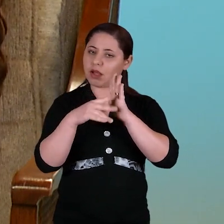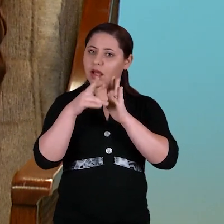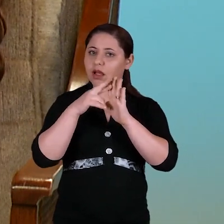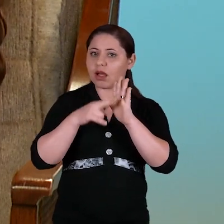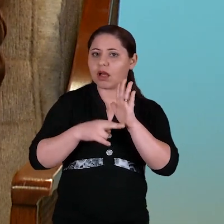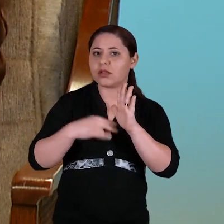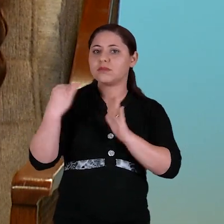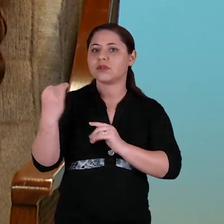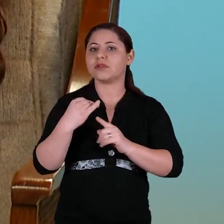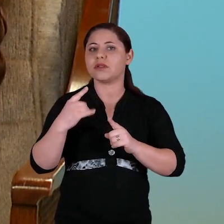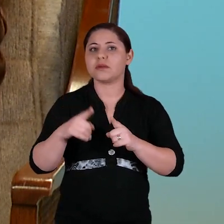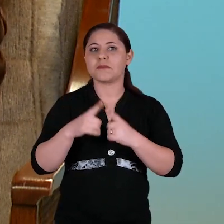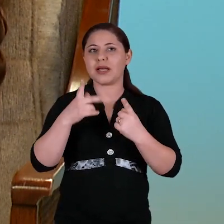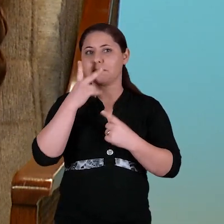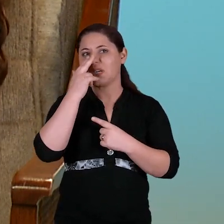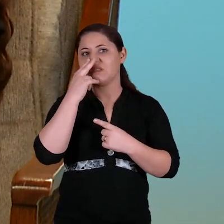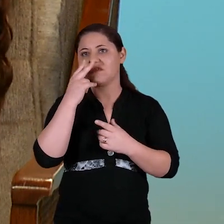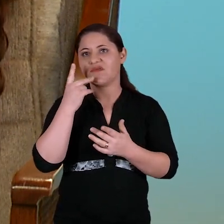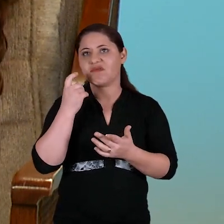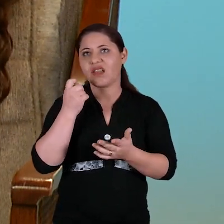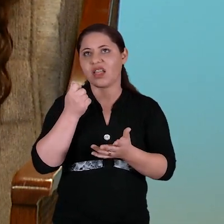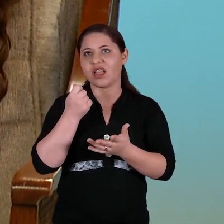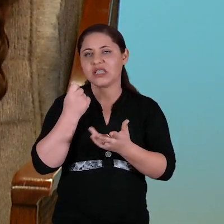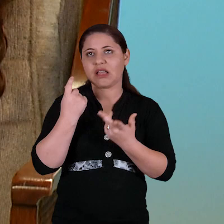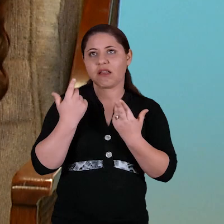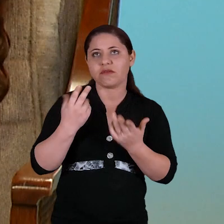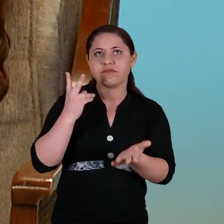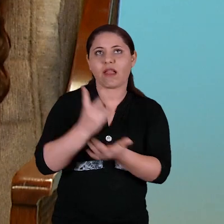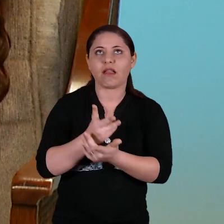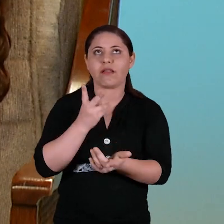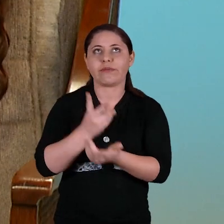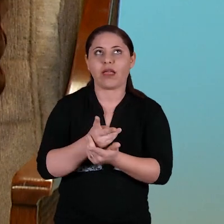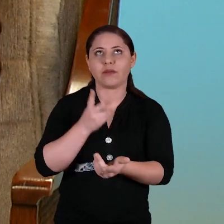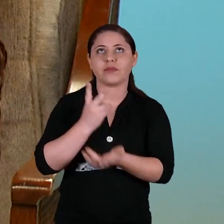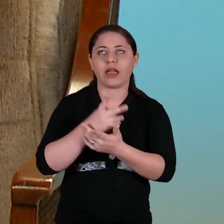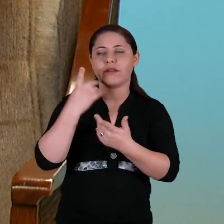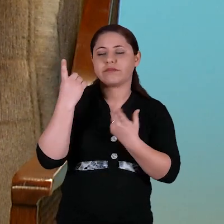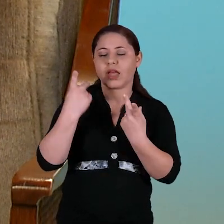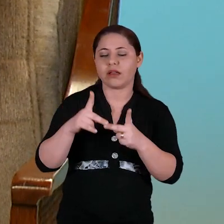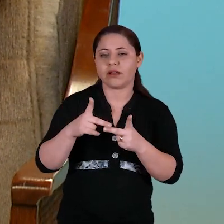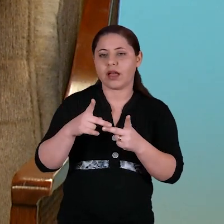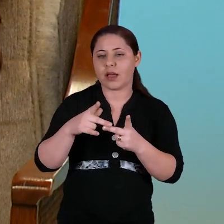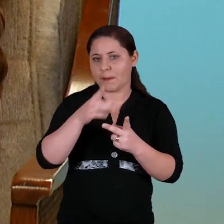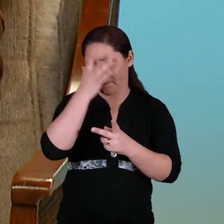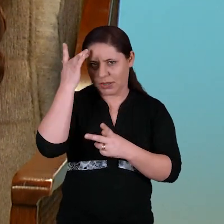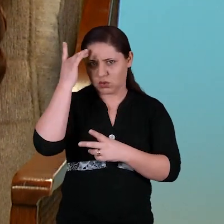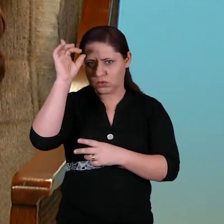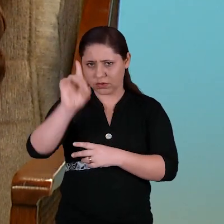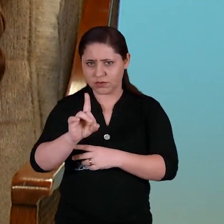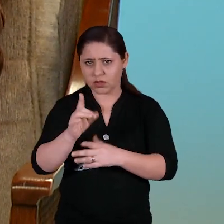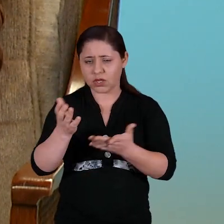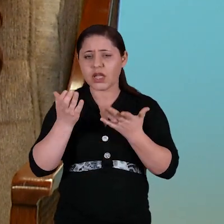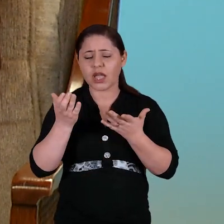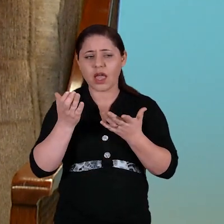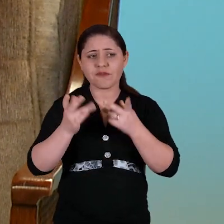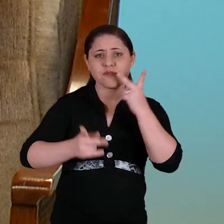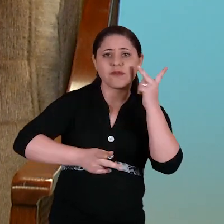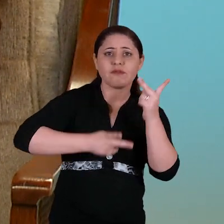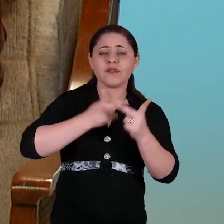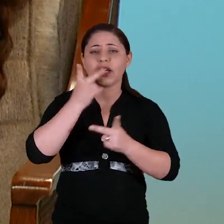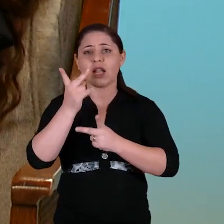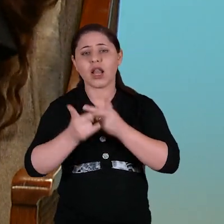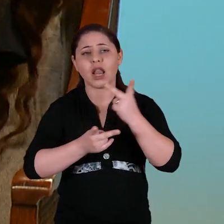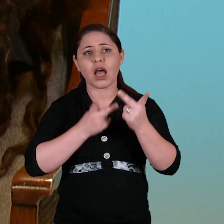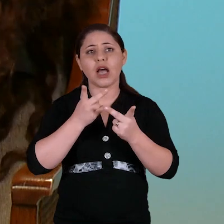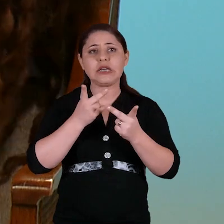batida. Então, assim, a pessoa com deficiência, muitas das vezes ela quer mais do que isso. Ela quer falar